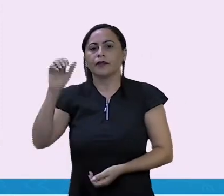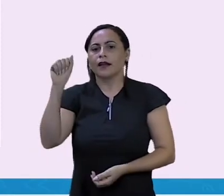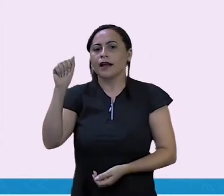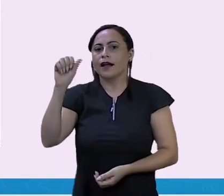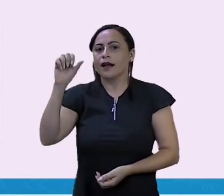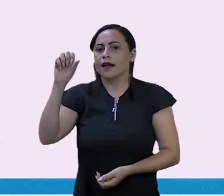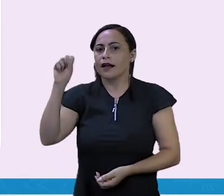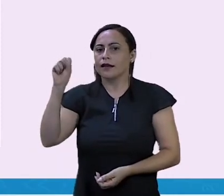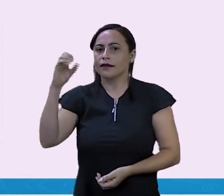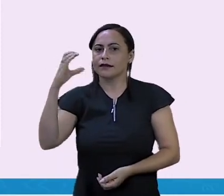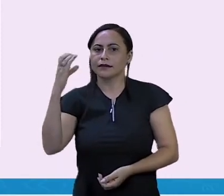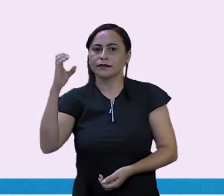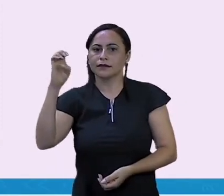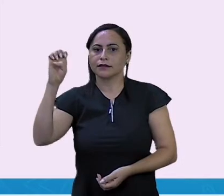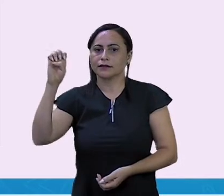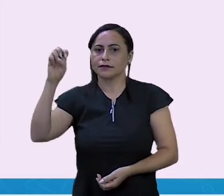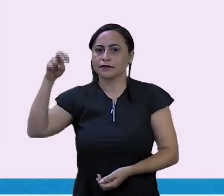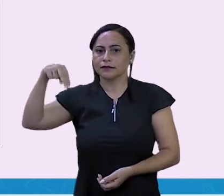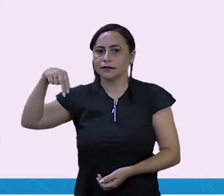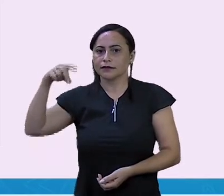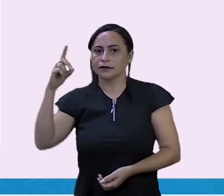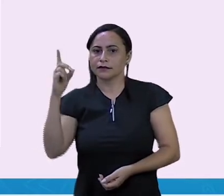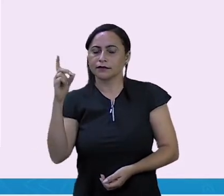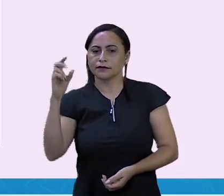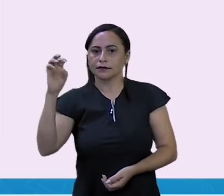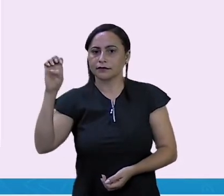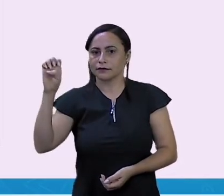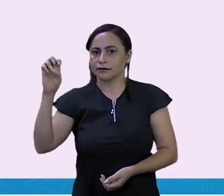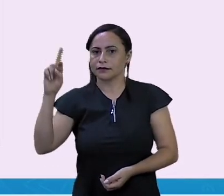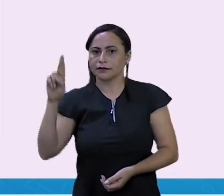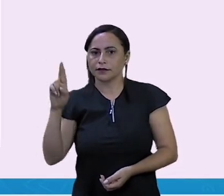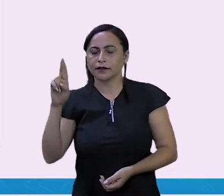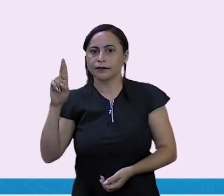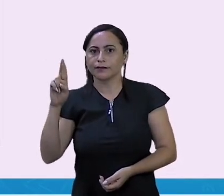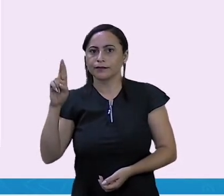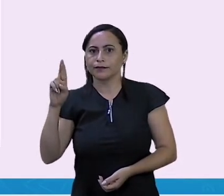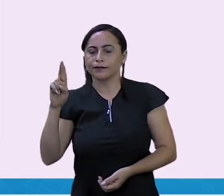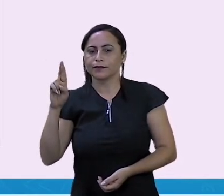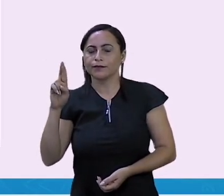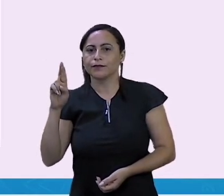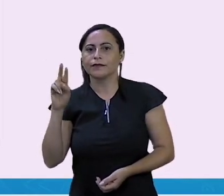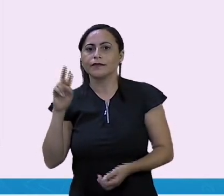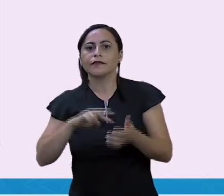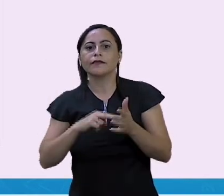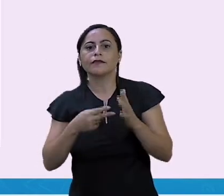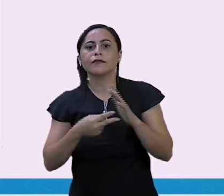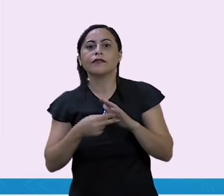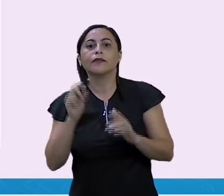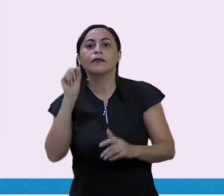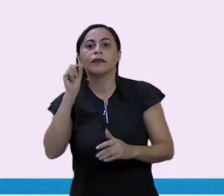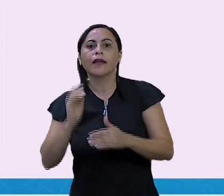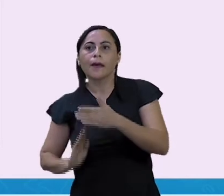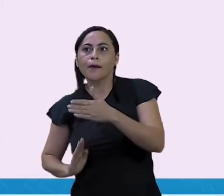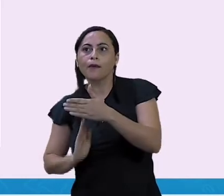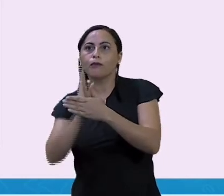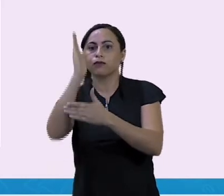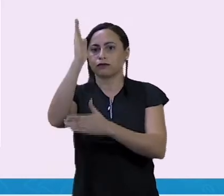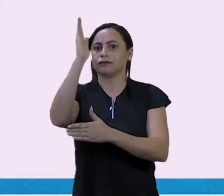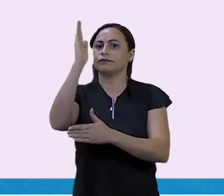E acender com SC. Subir, movimentar-se de